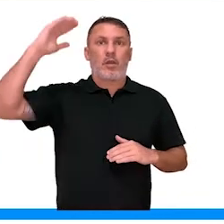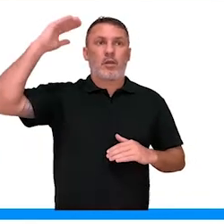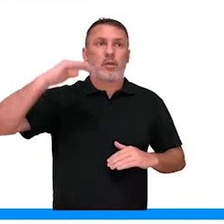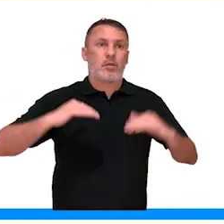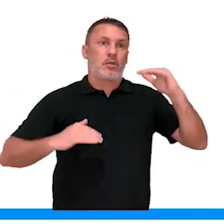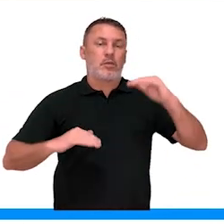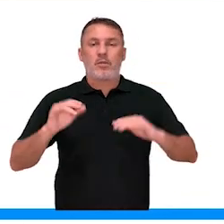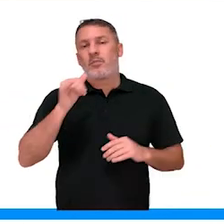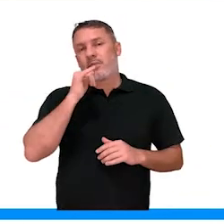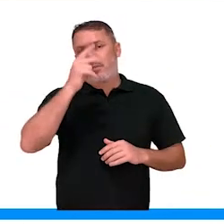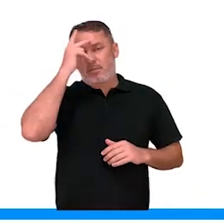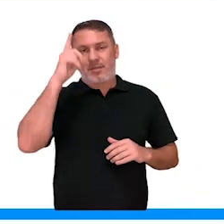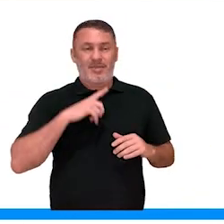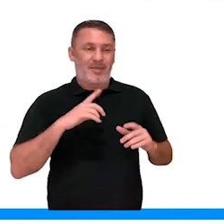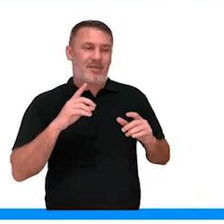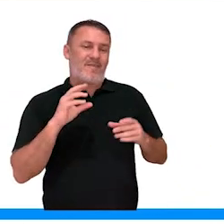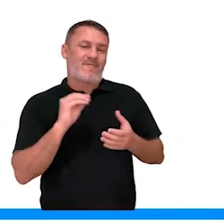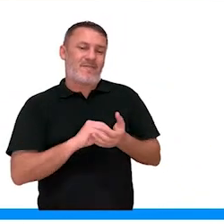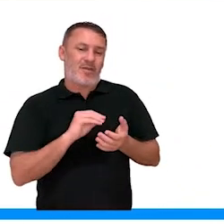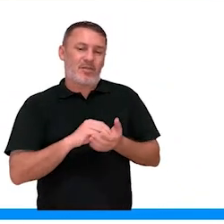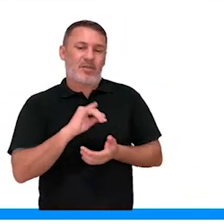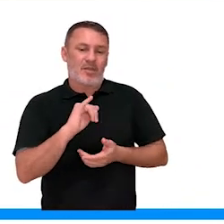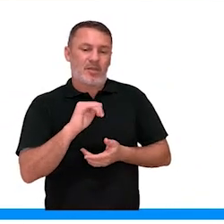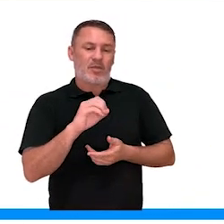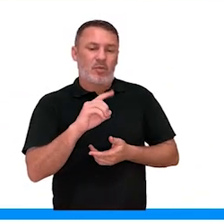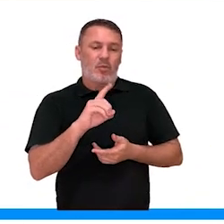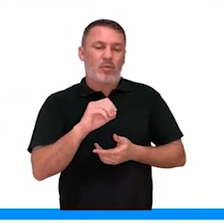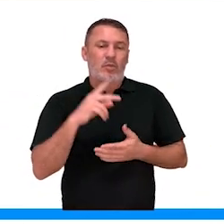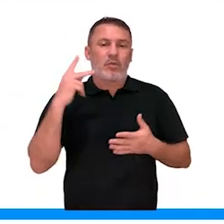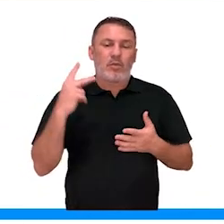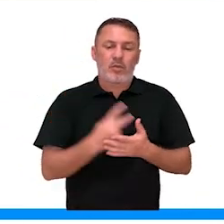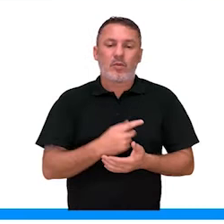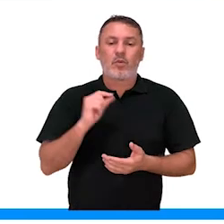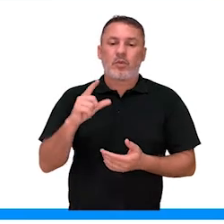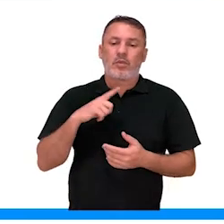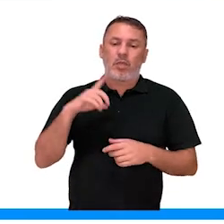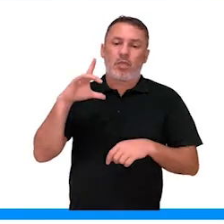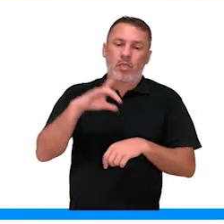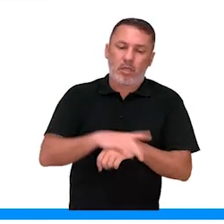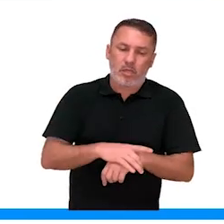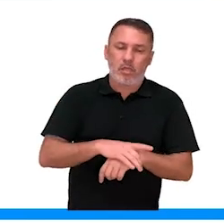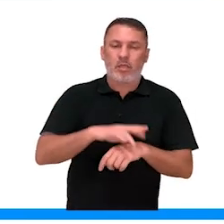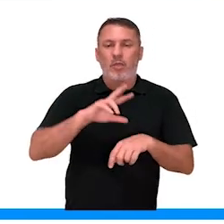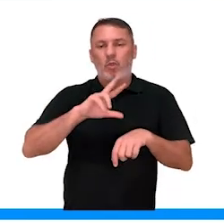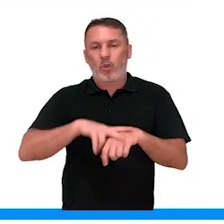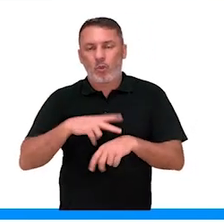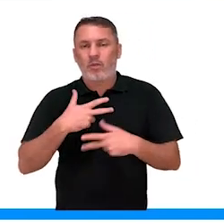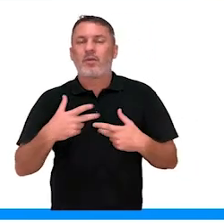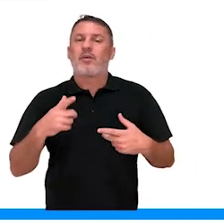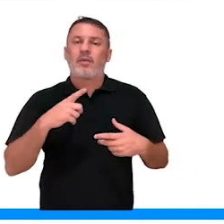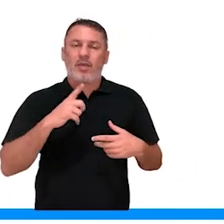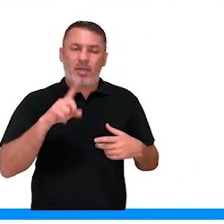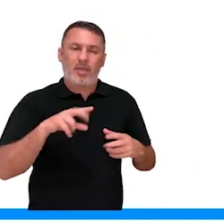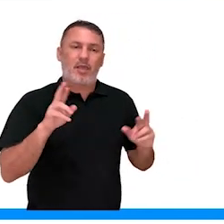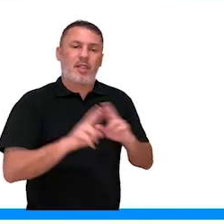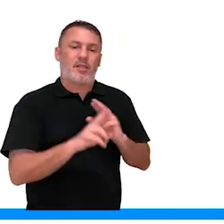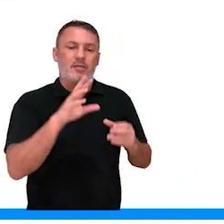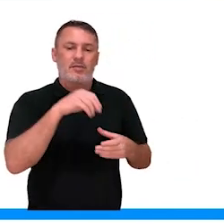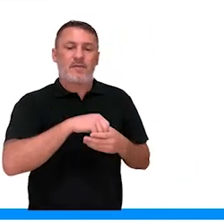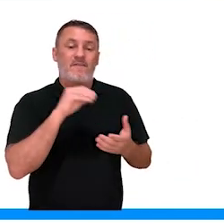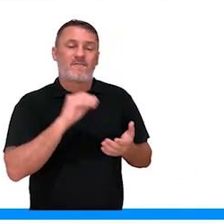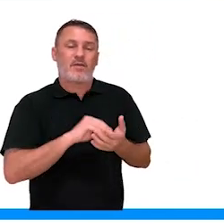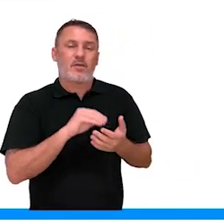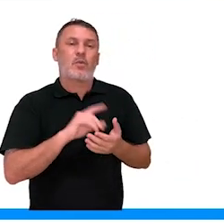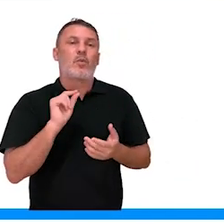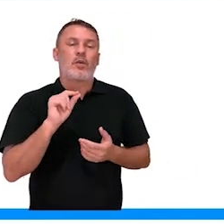metabolismo. Uma pessoa que tem deficiência em iodo, ela pode ter hipotireoidismo. Então, são doenças que estão relacionadas